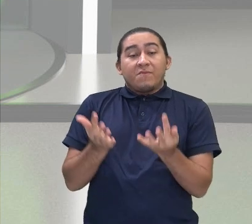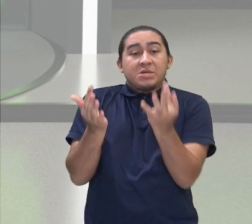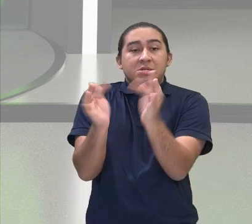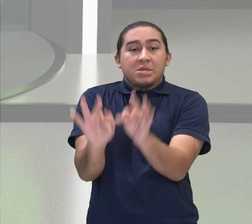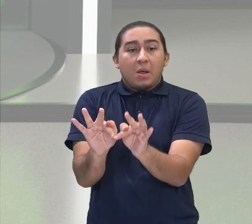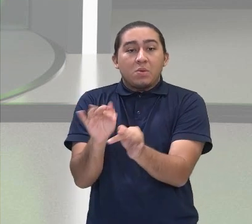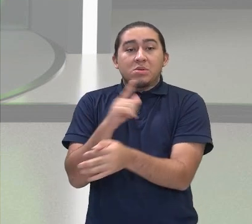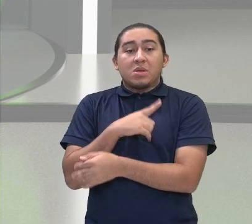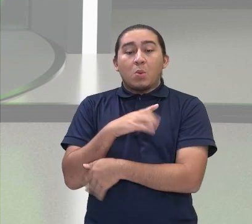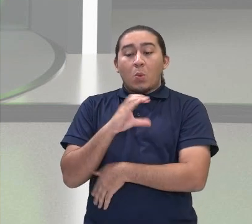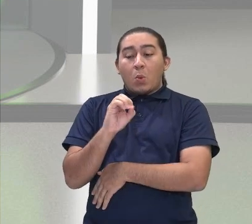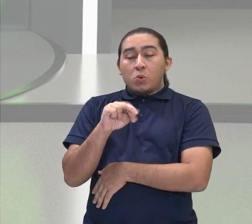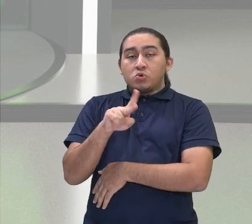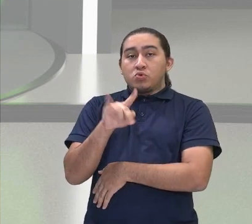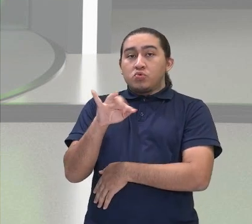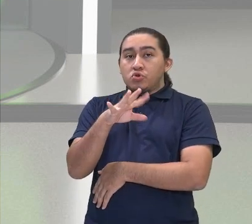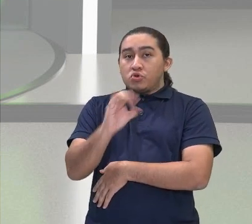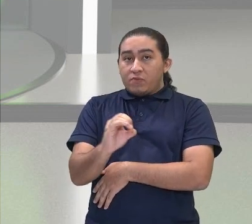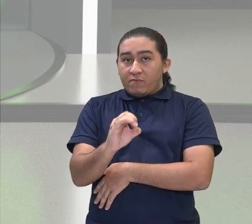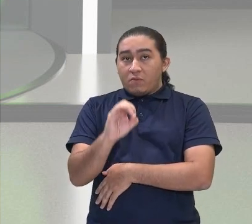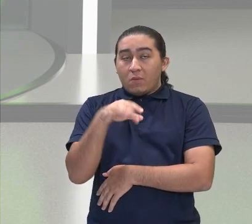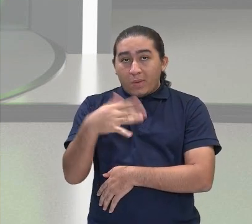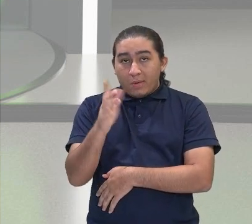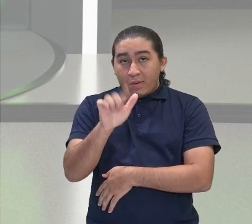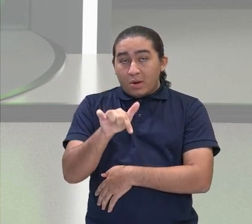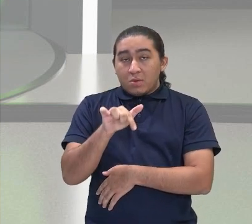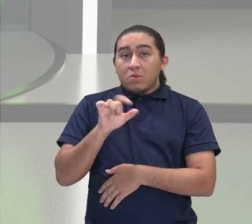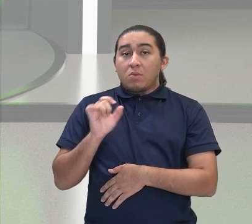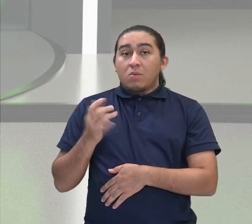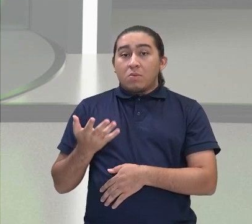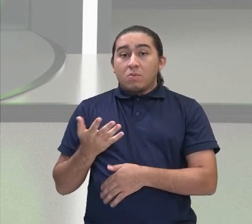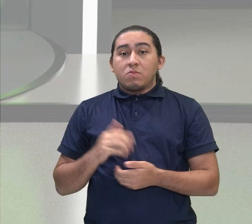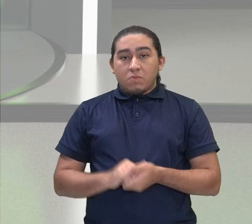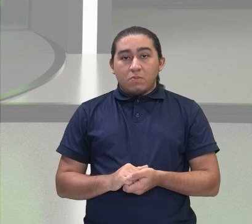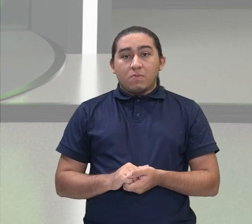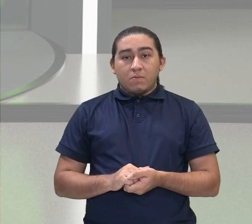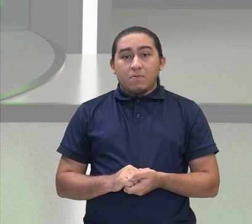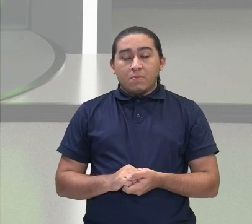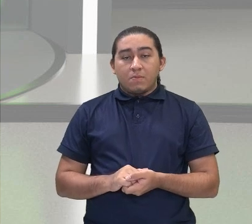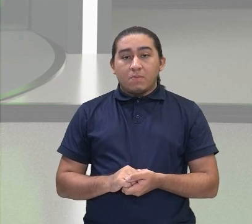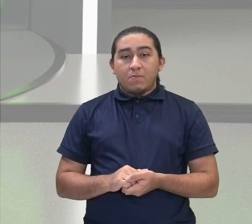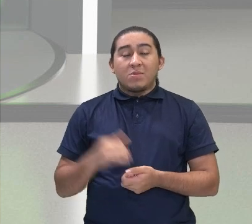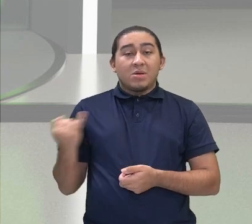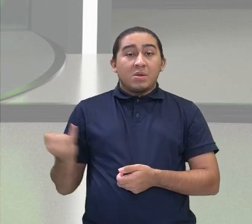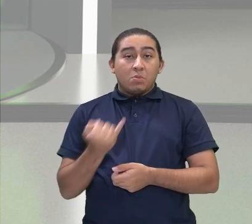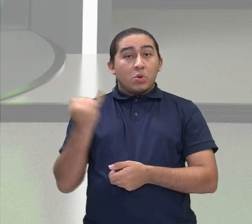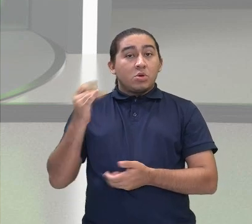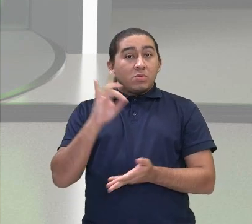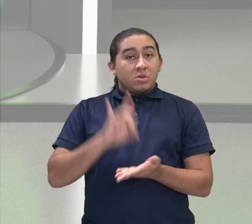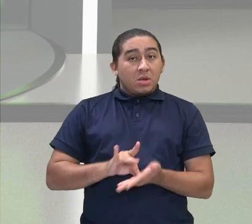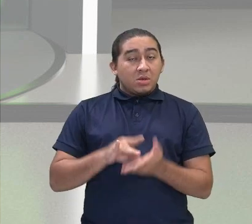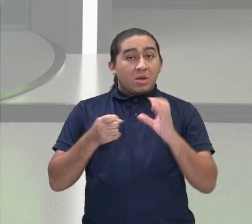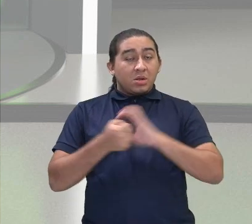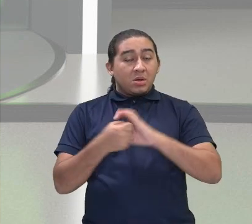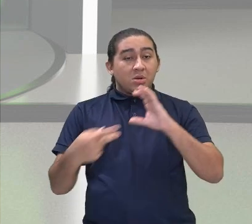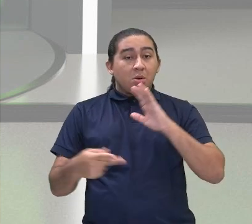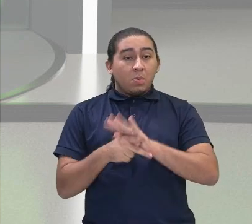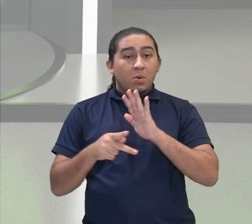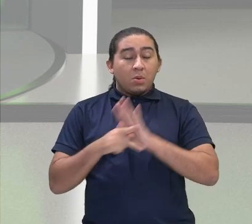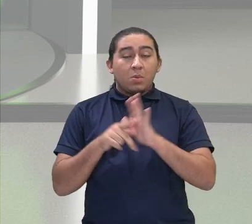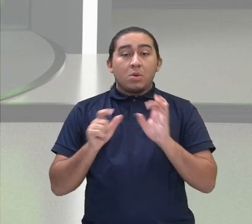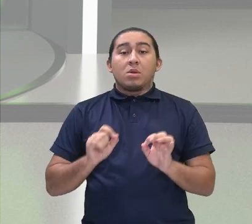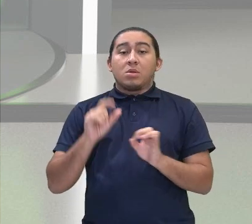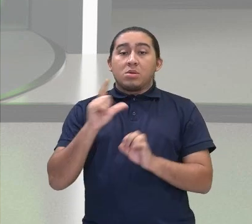nossa imagem, você observa o tecido conjuntivo, certo? Tecido também bem importante aí, característico,